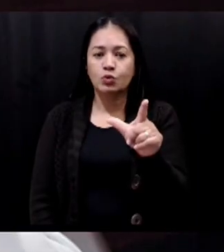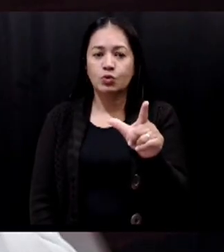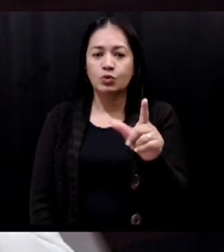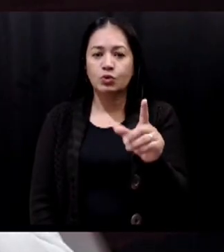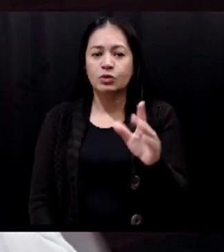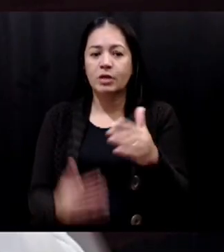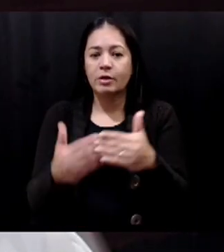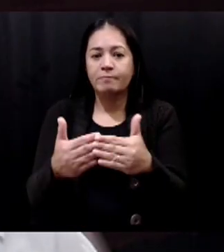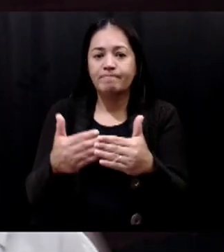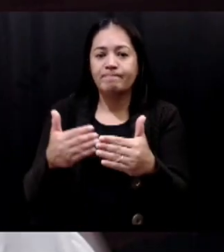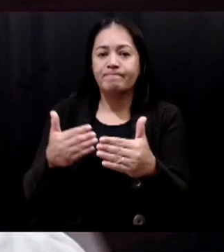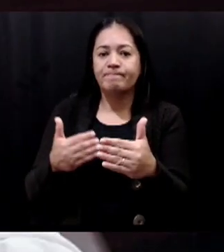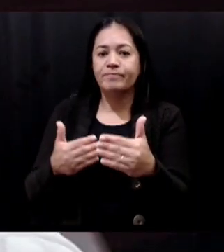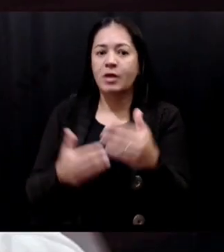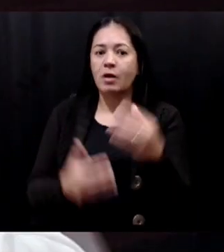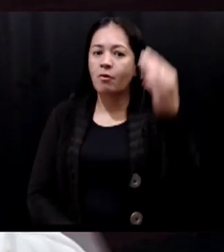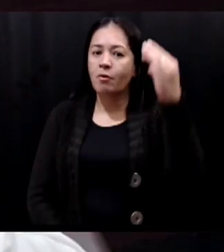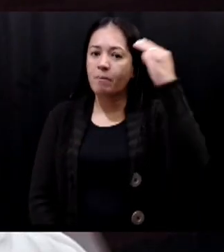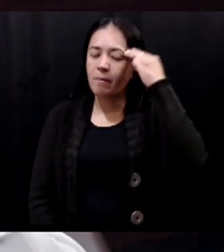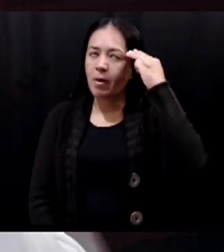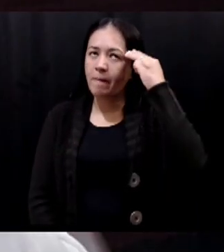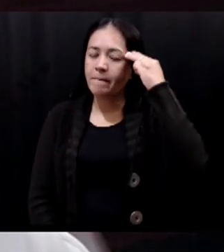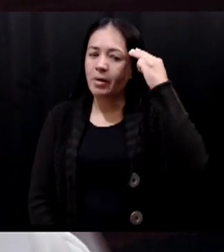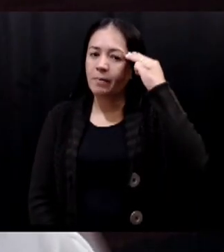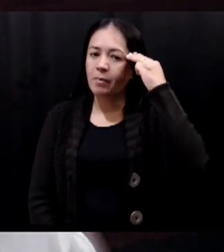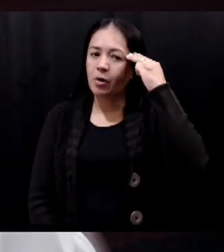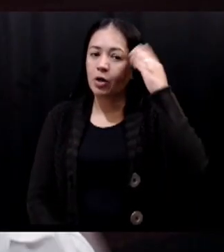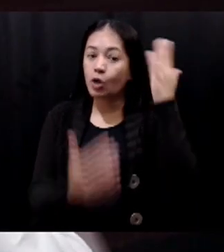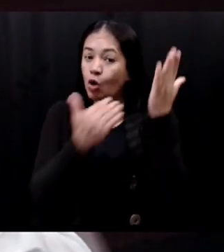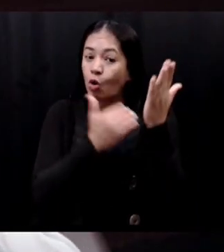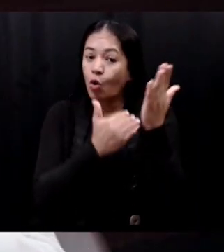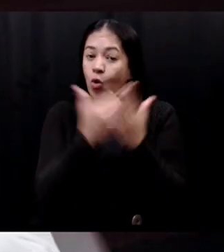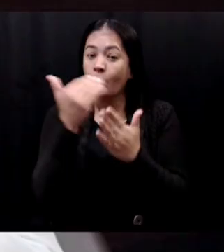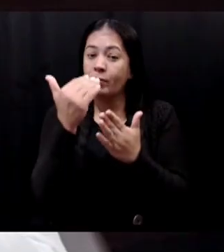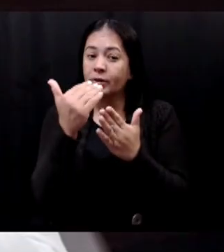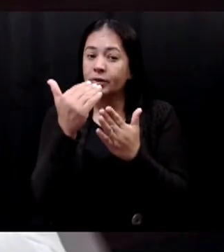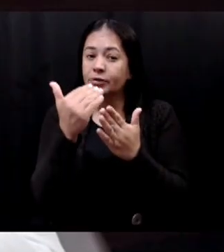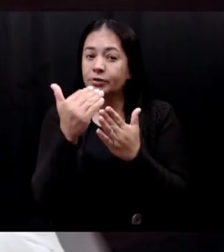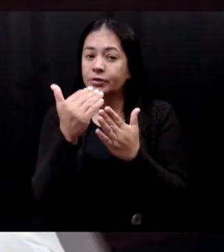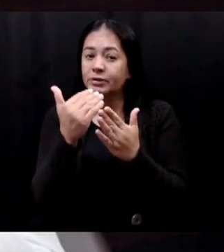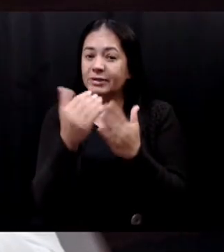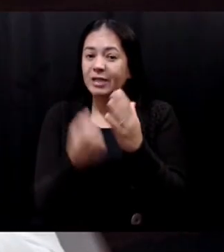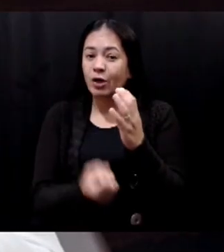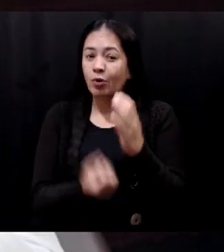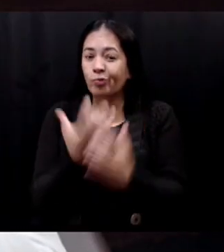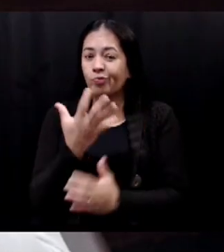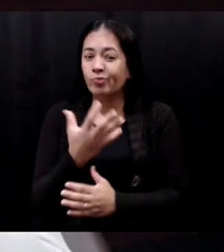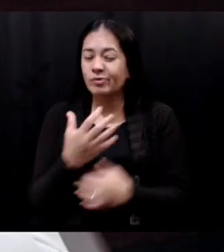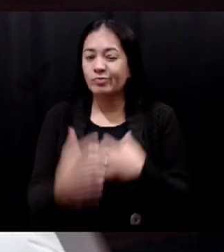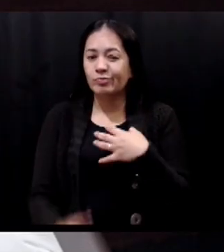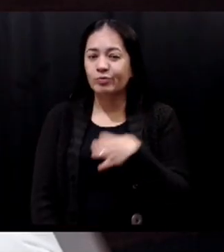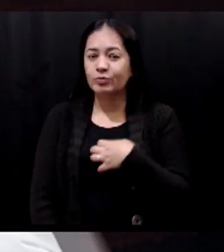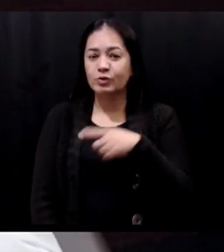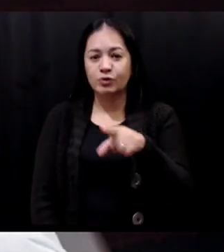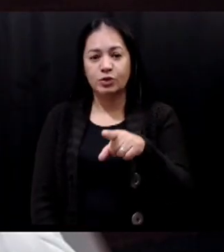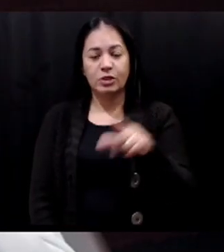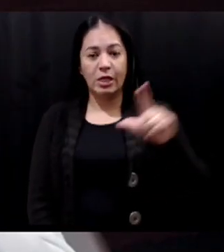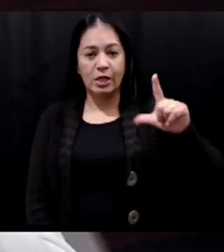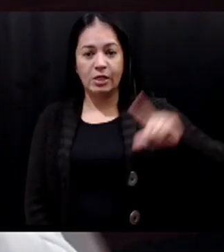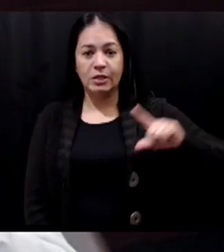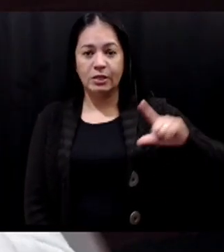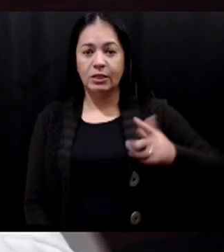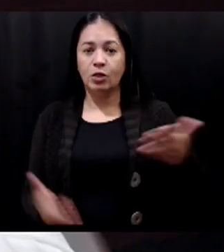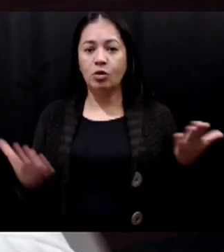está relacionada, que originou e causou esse sintoma que você tem hoje, nós